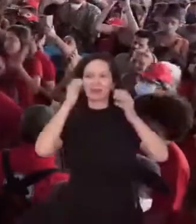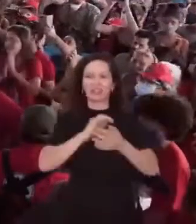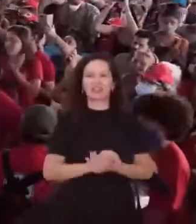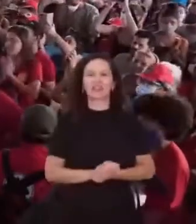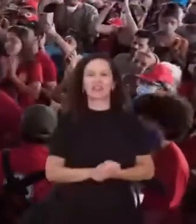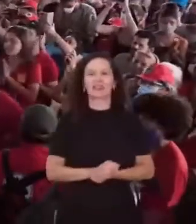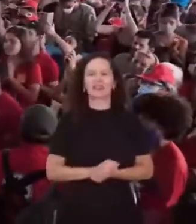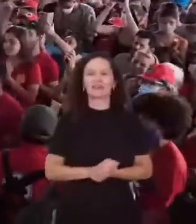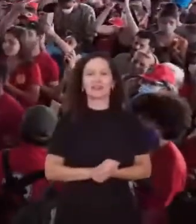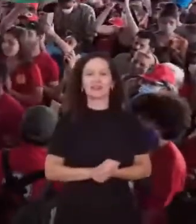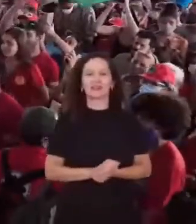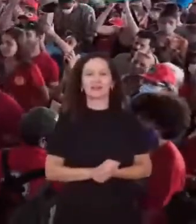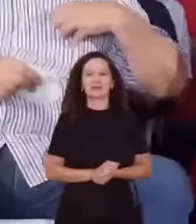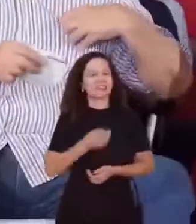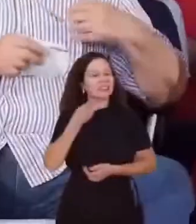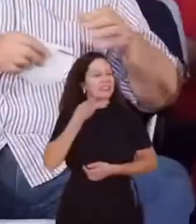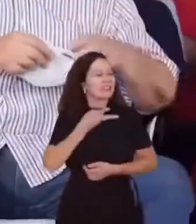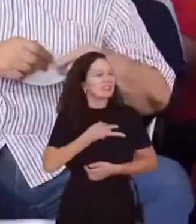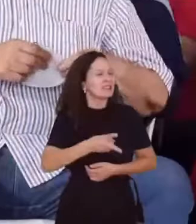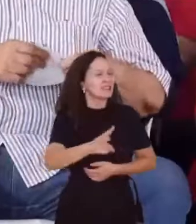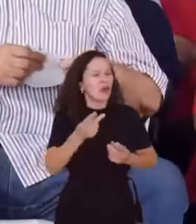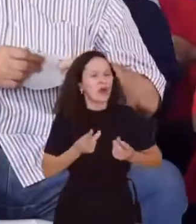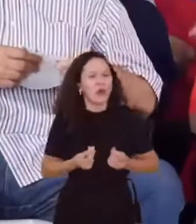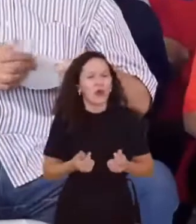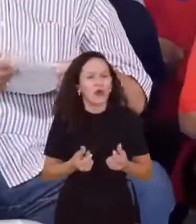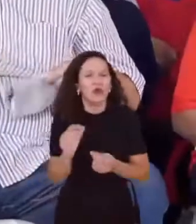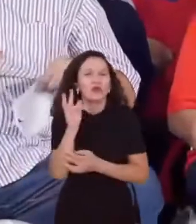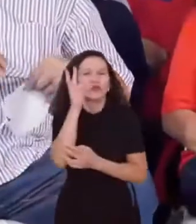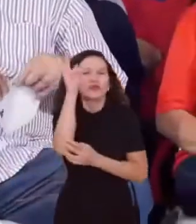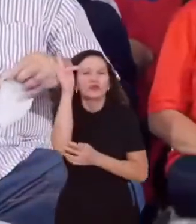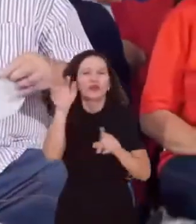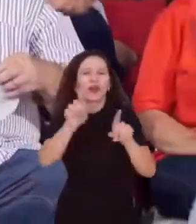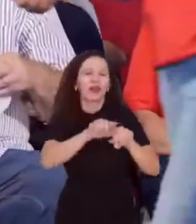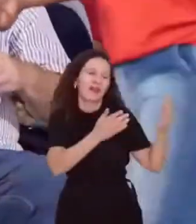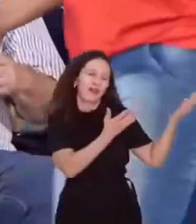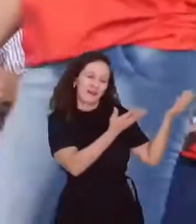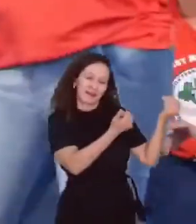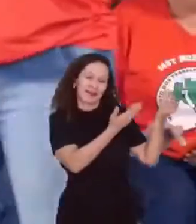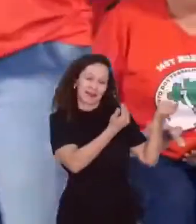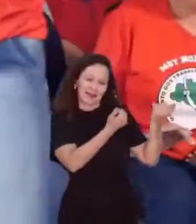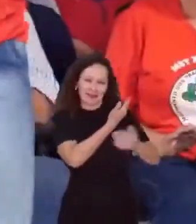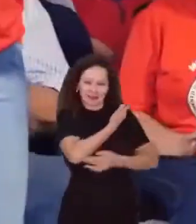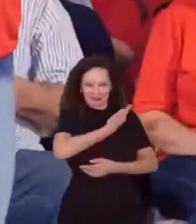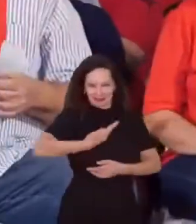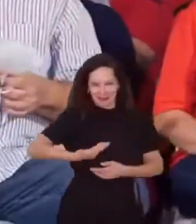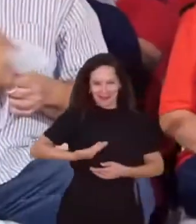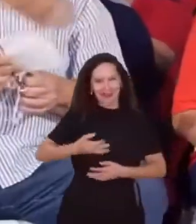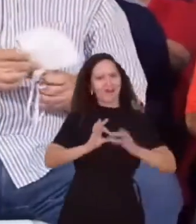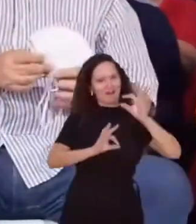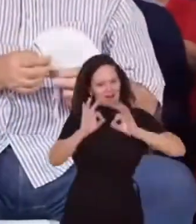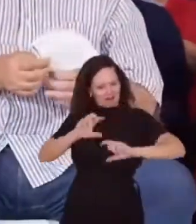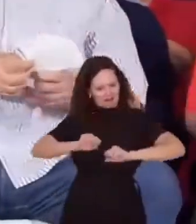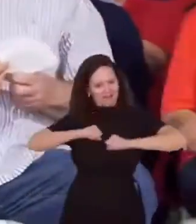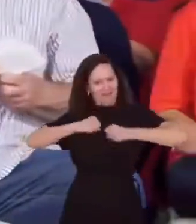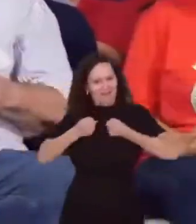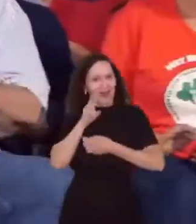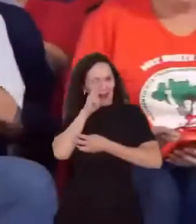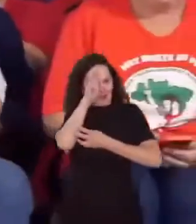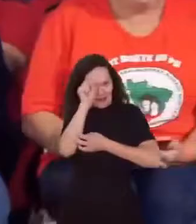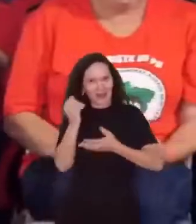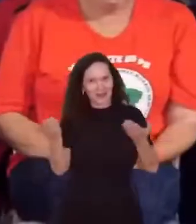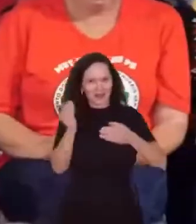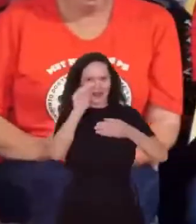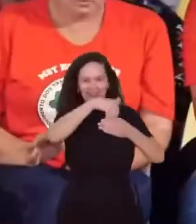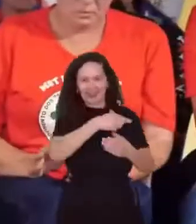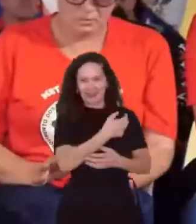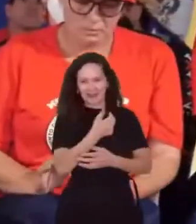Eterno, futuro e jovem, hein? Que pensa num governador que está preparado para o embate agora nessas eleições. Companheirada,